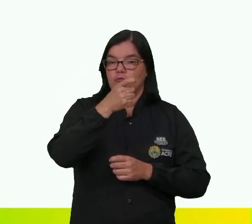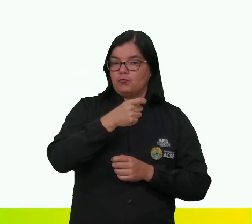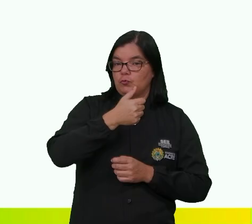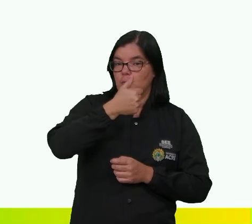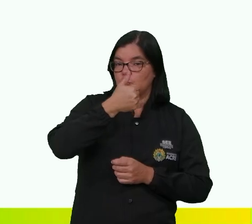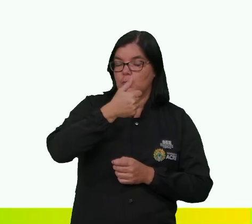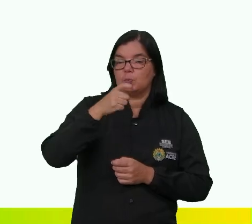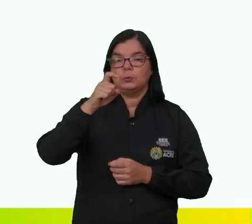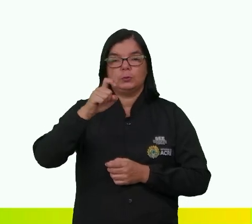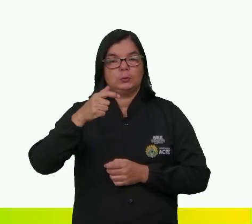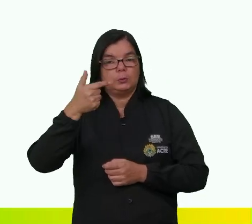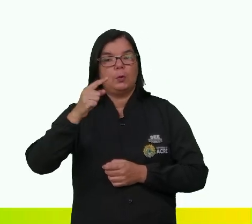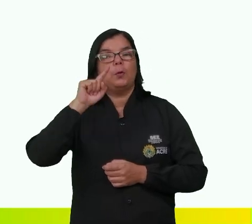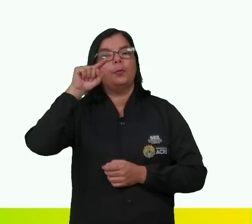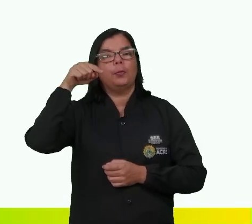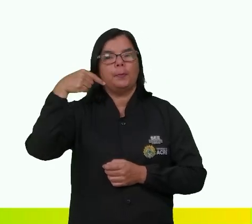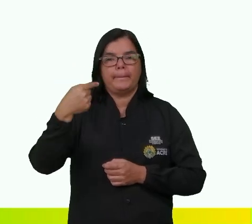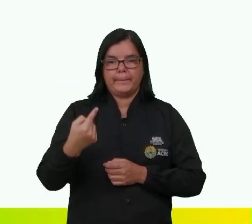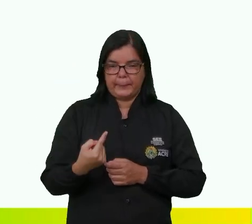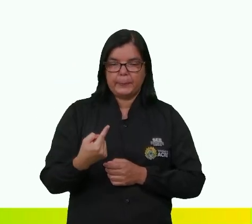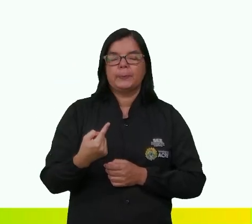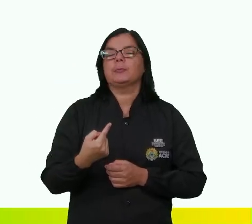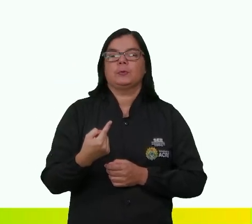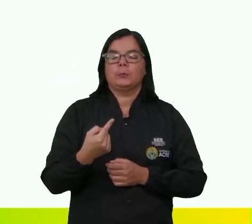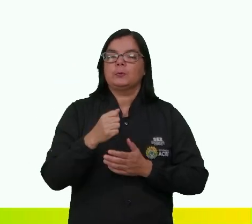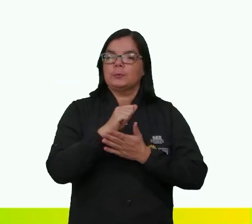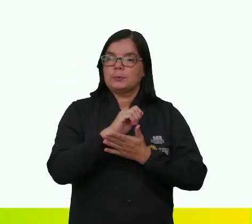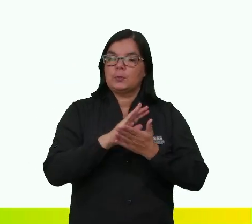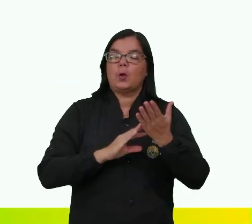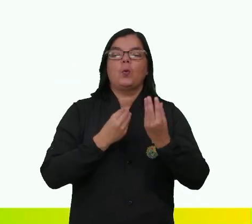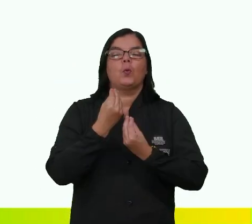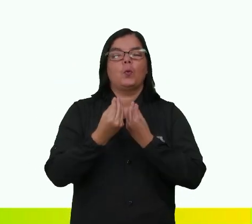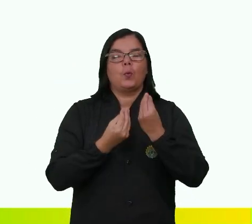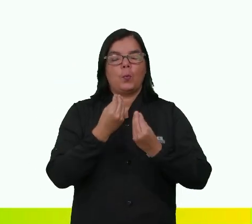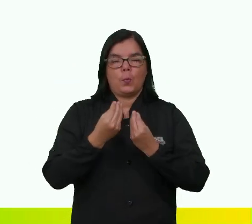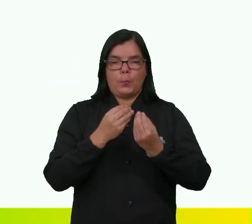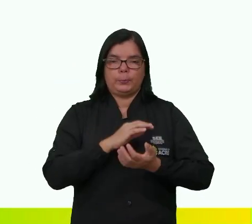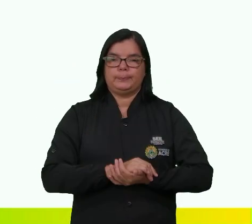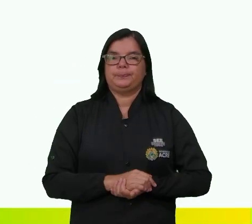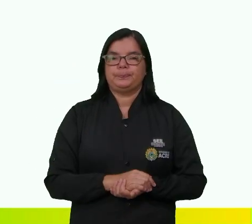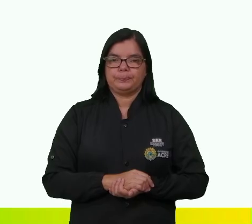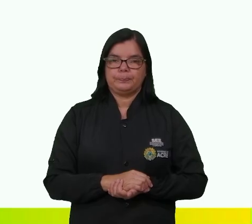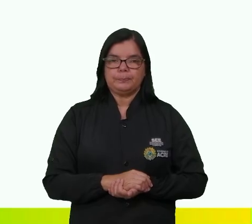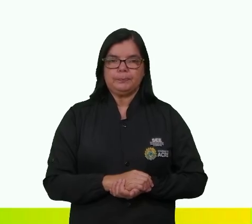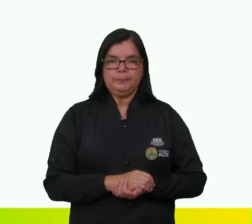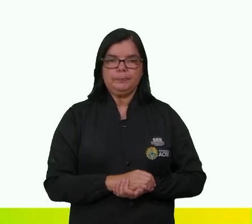vou explicar no próximo exercício como encontrar essas raízes.